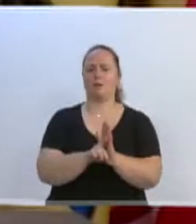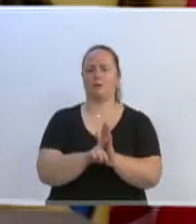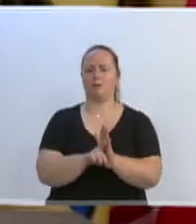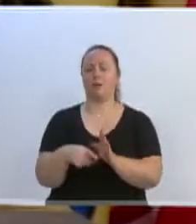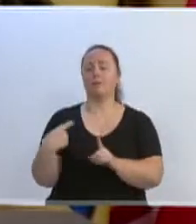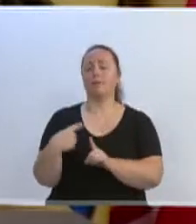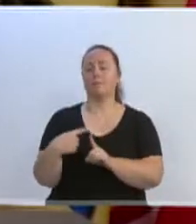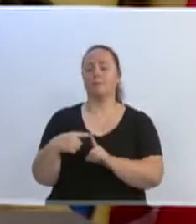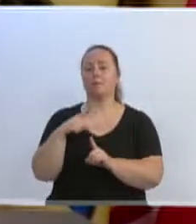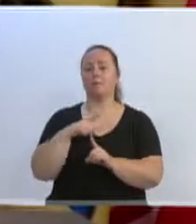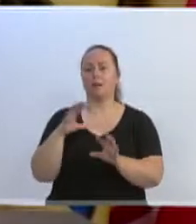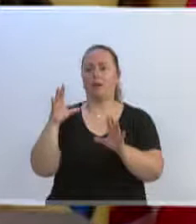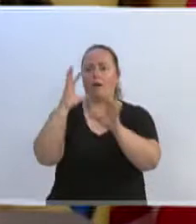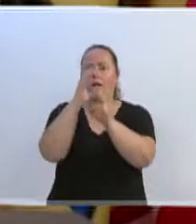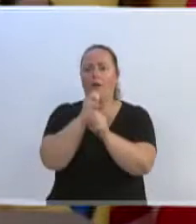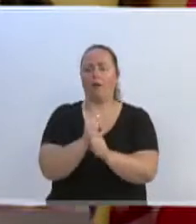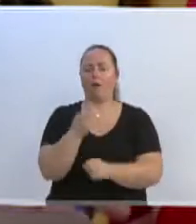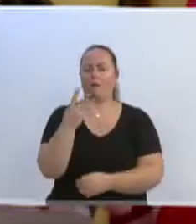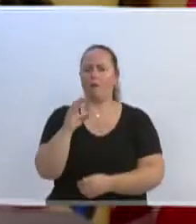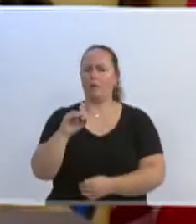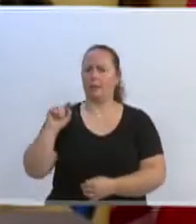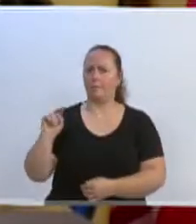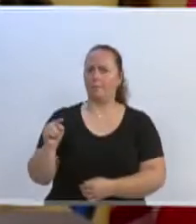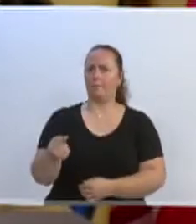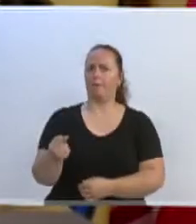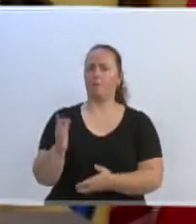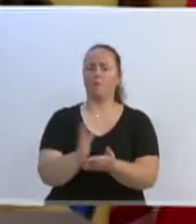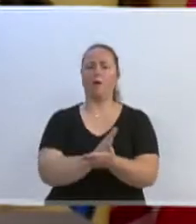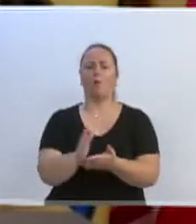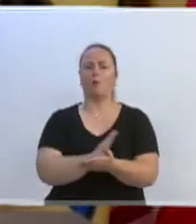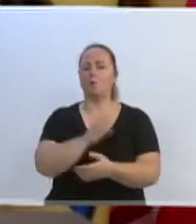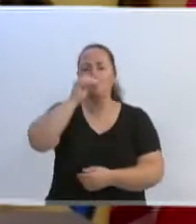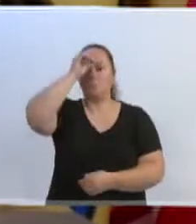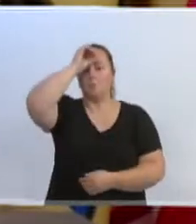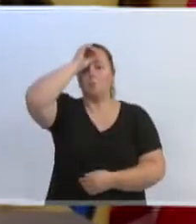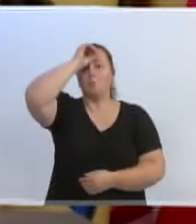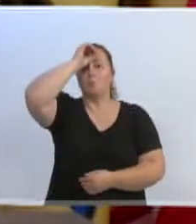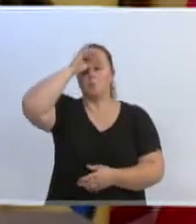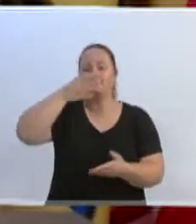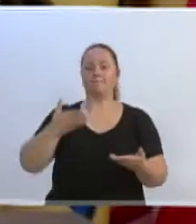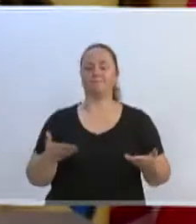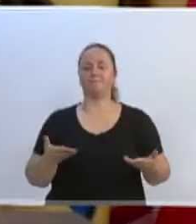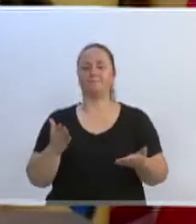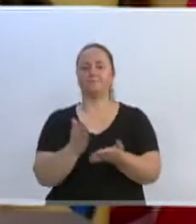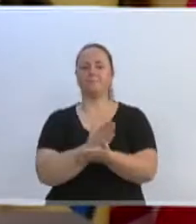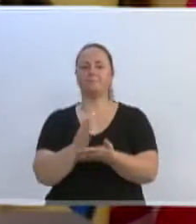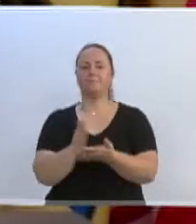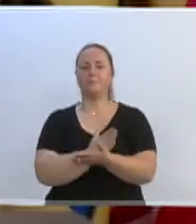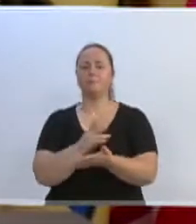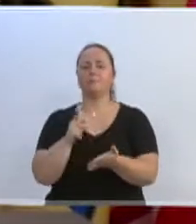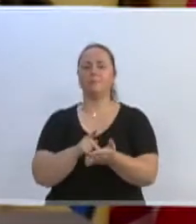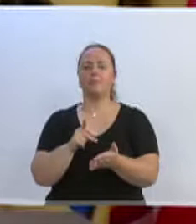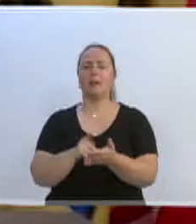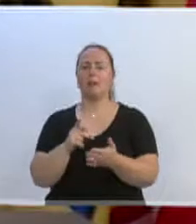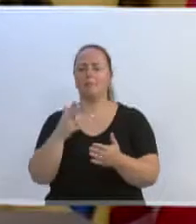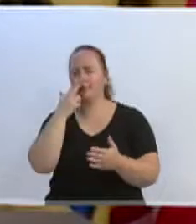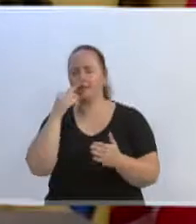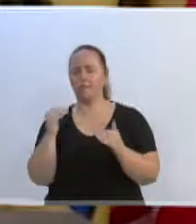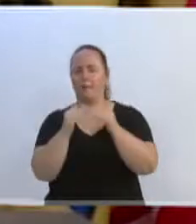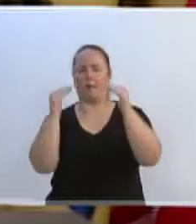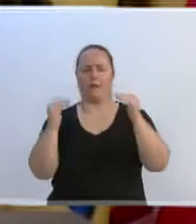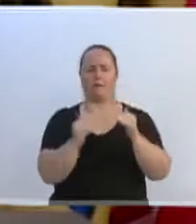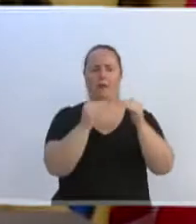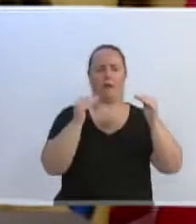temos 40 mil ou muitas delas nem sendo mais aplicadas e outras muitas vezes numa de encontrou tá